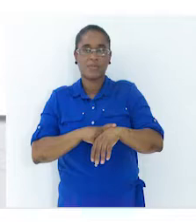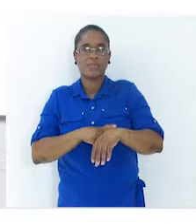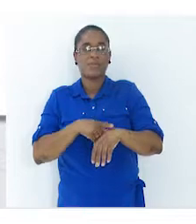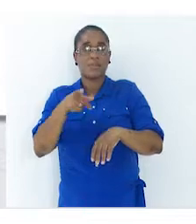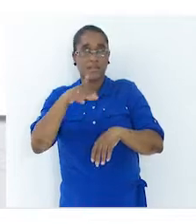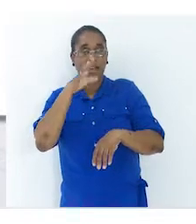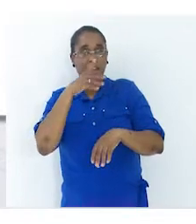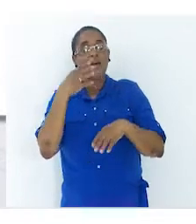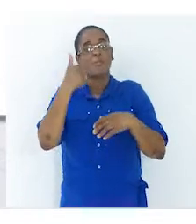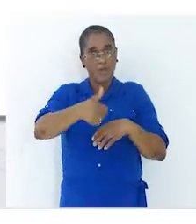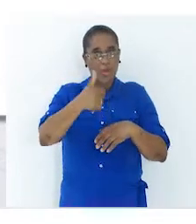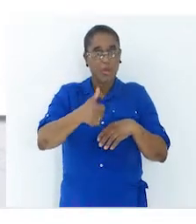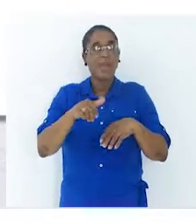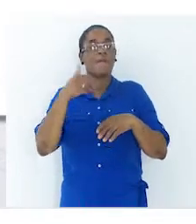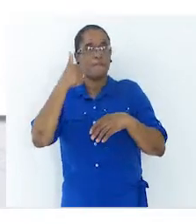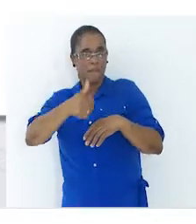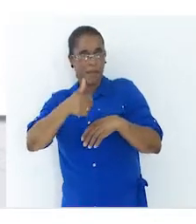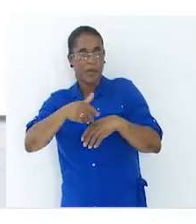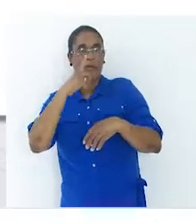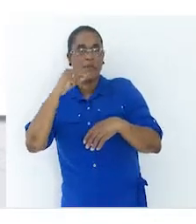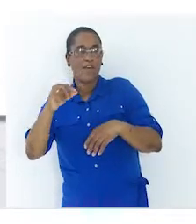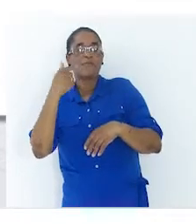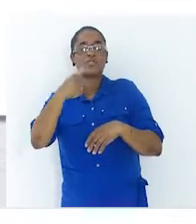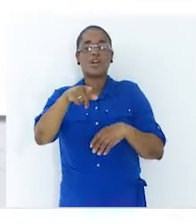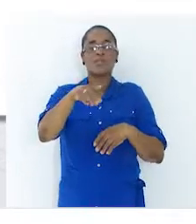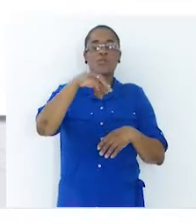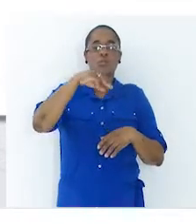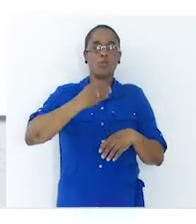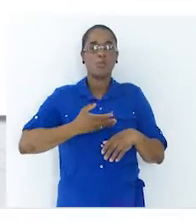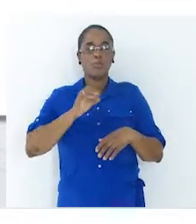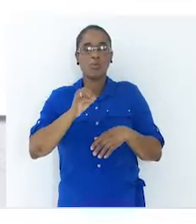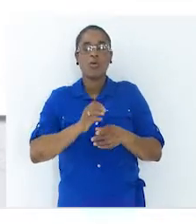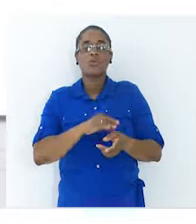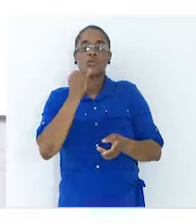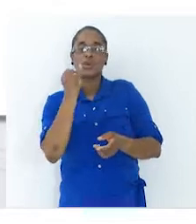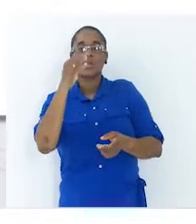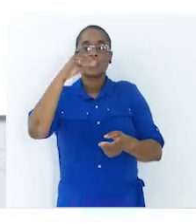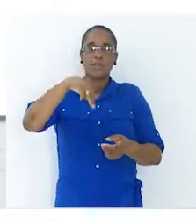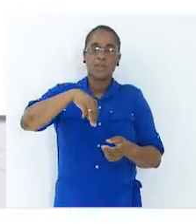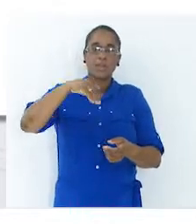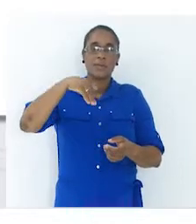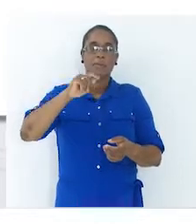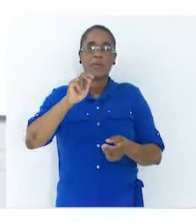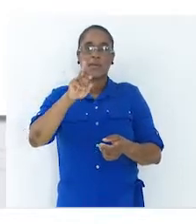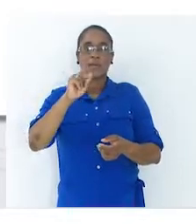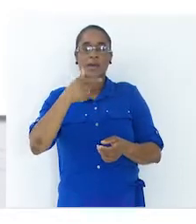Muito bem, bravo! Os verbos estão no modo imperativo, como vocês